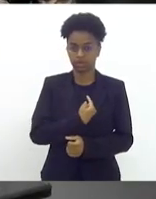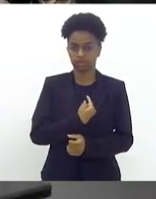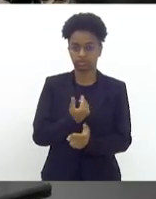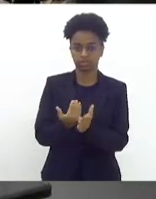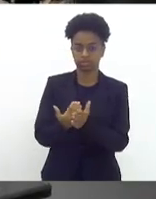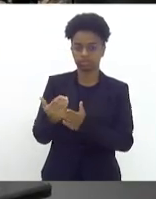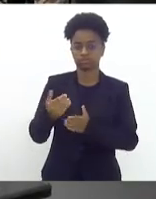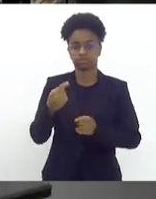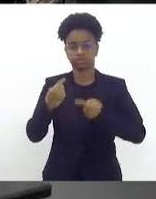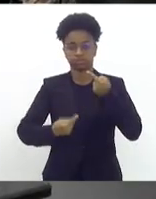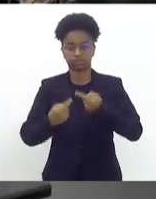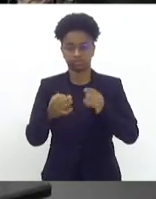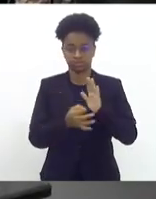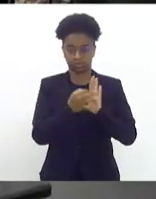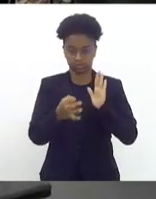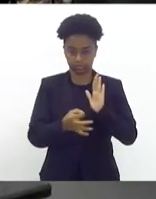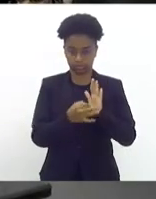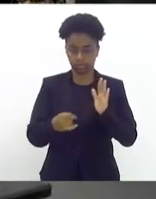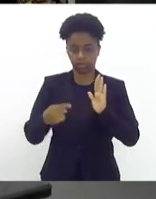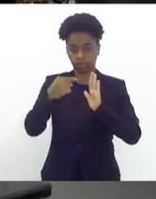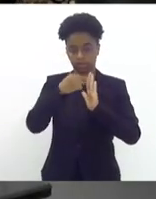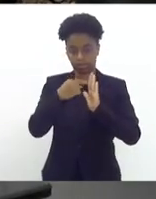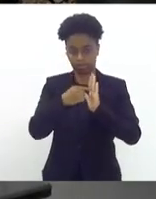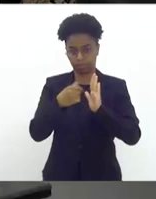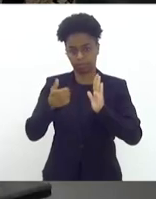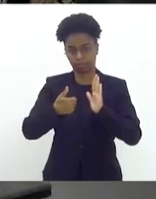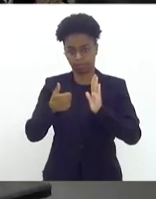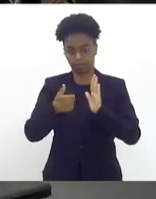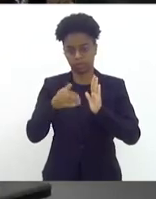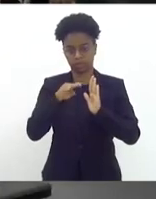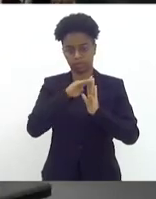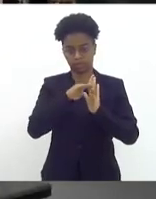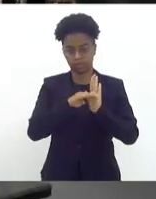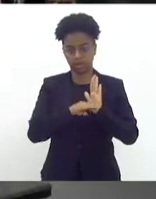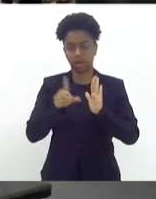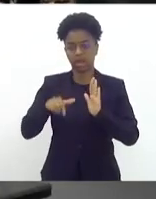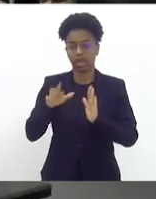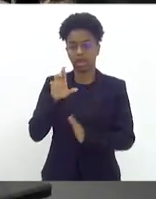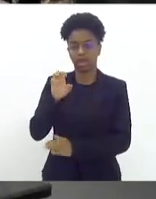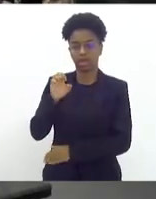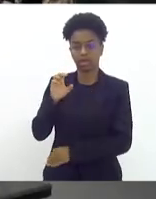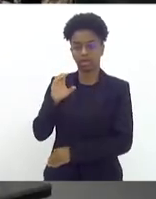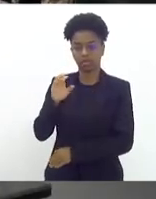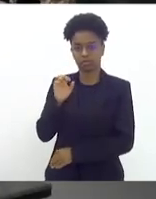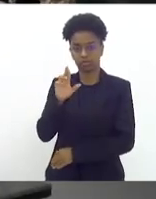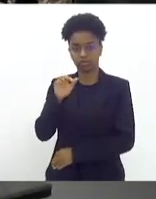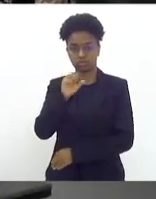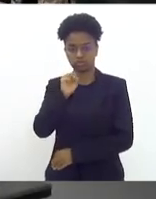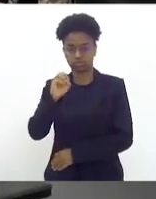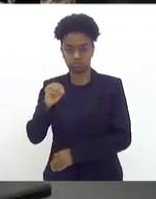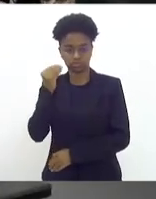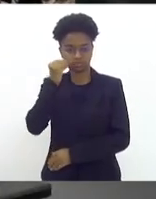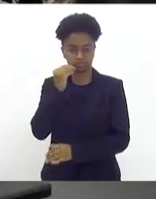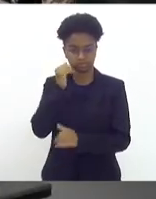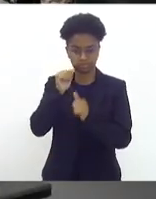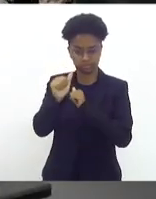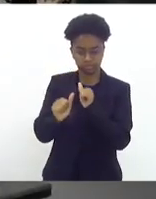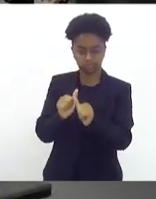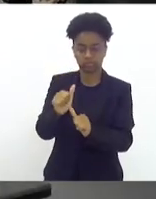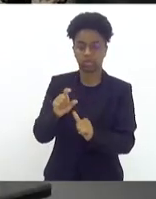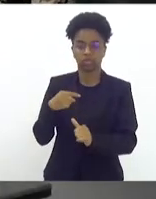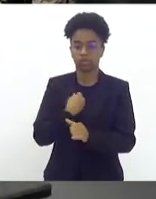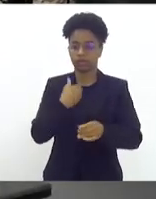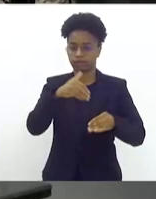dos pareceres. O primeiro item da pauta são os recursos, assim como a gente tem feito durante as audiências, votar com a maior